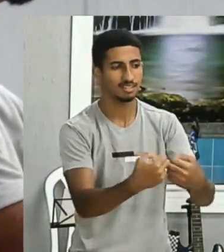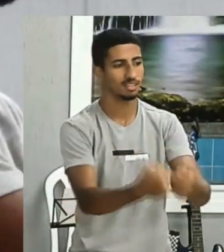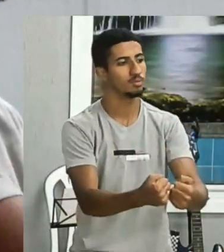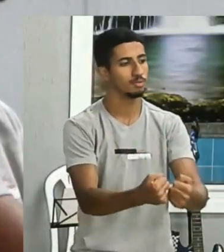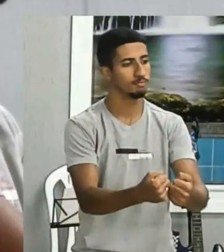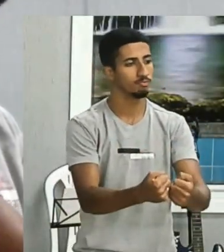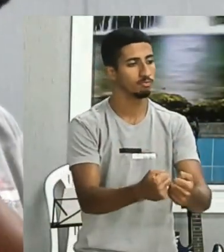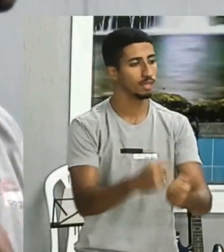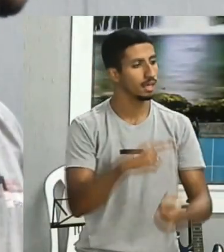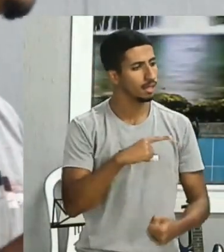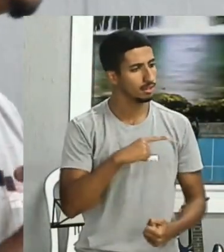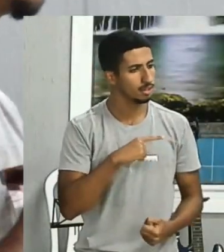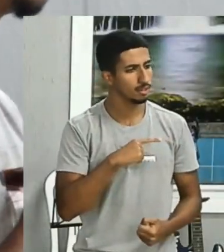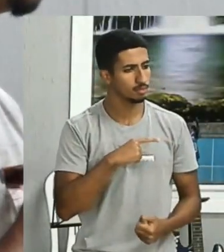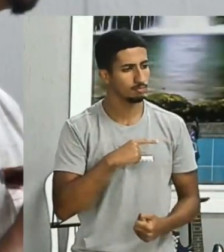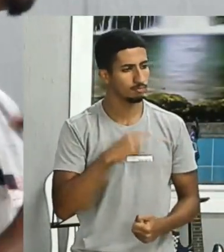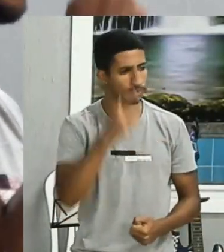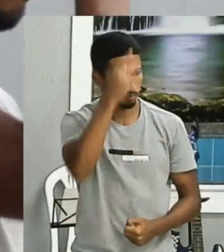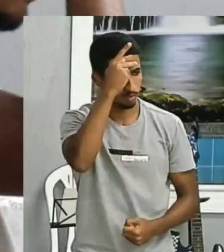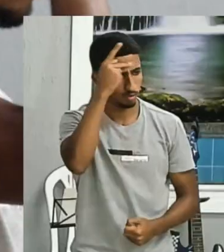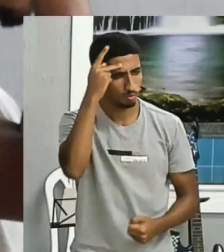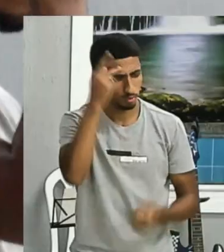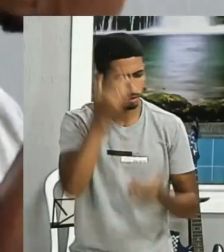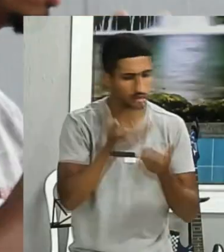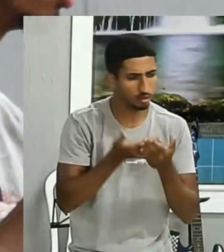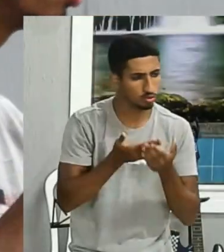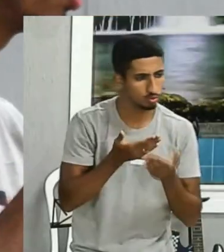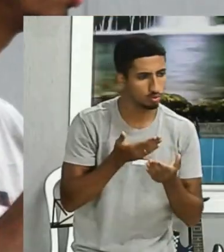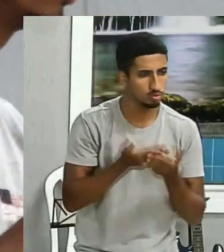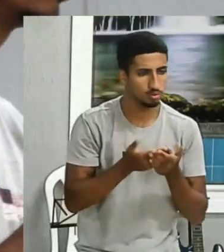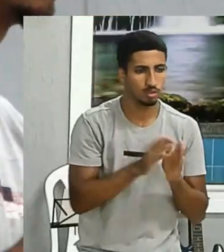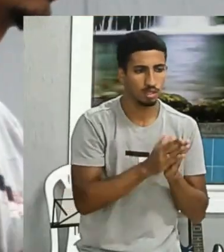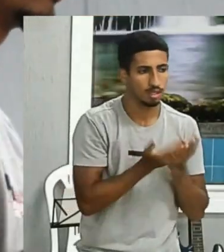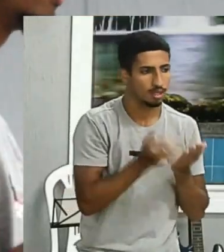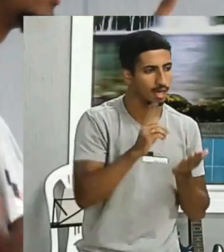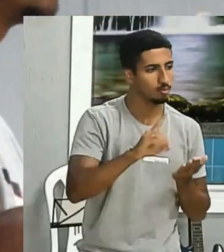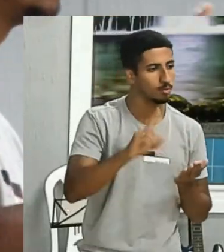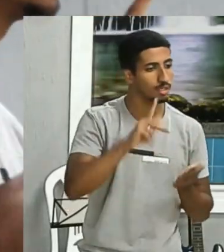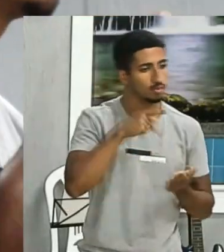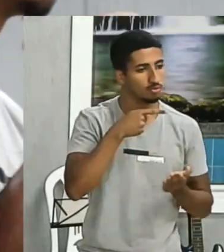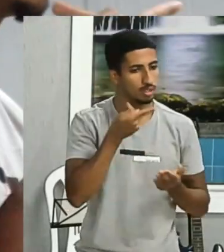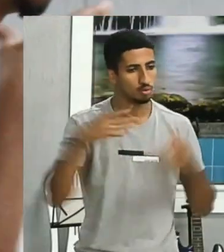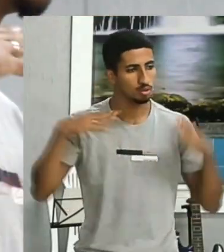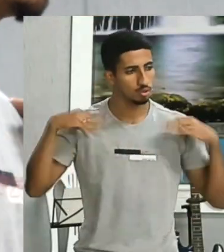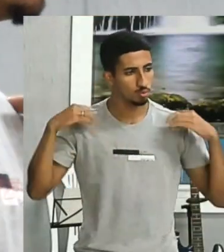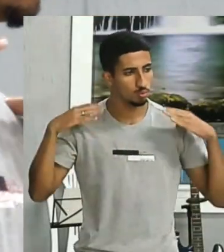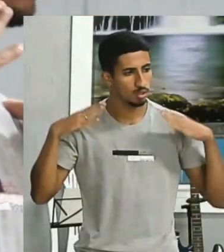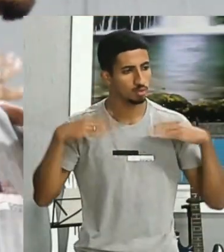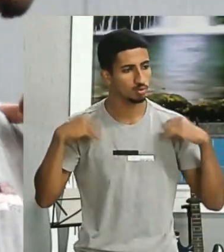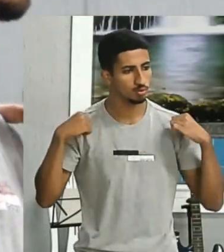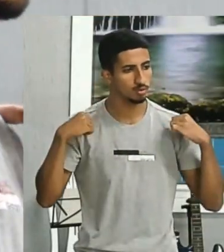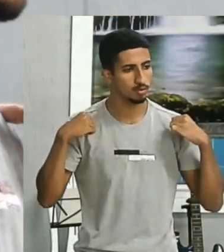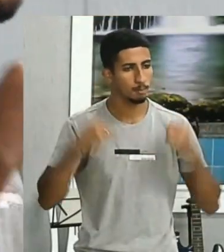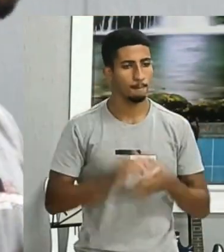É como se a igreja tivesse alguns anjos protegendo a igreja.